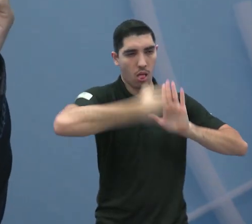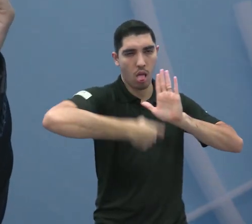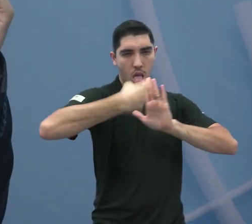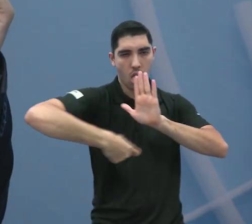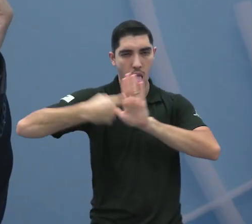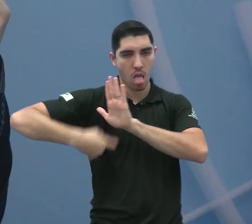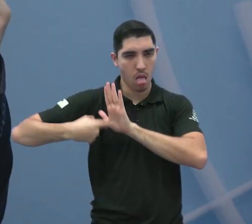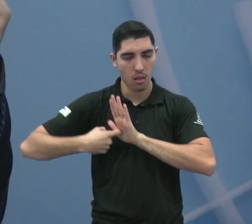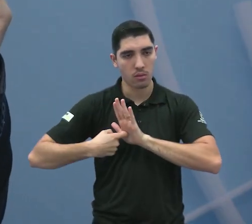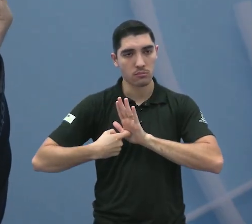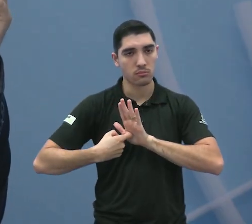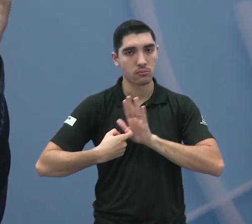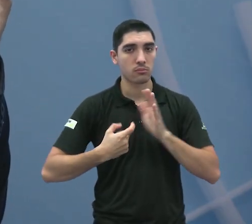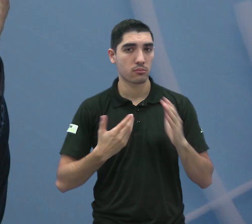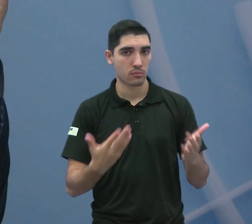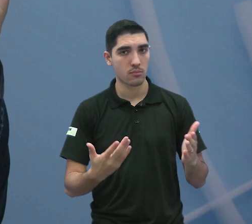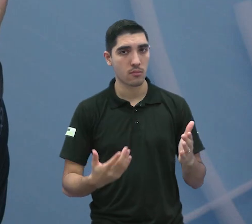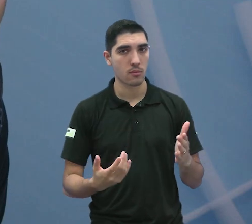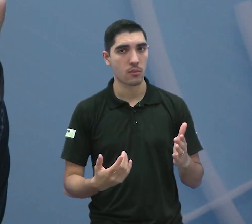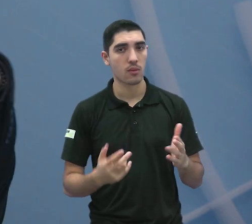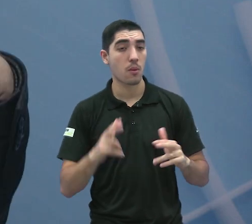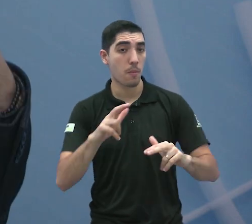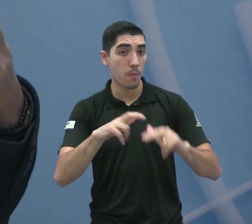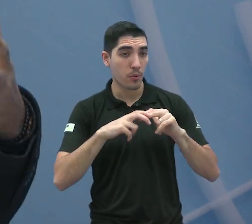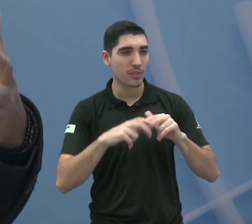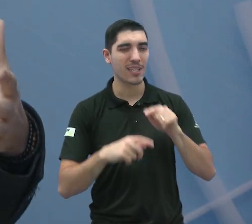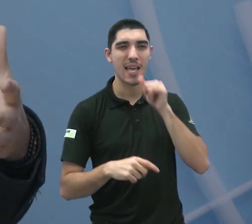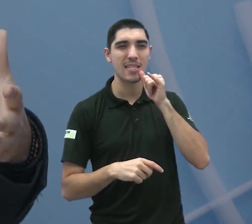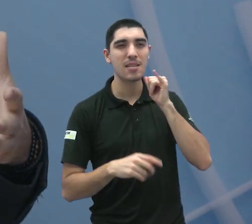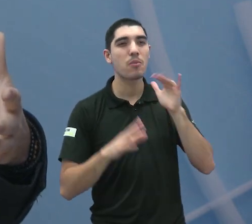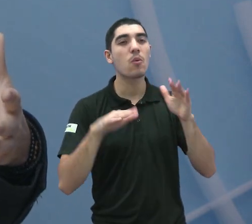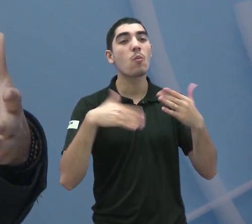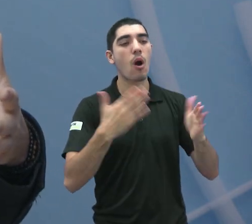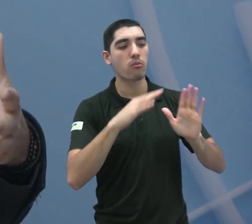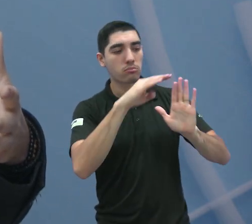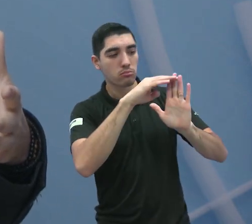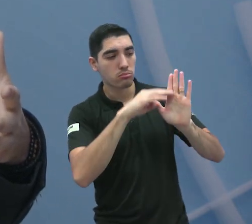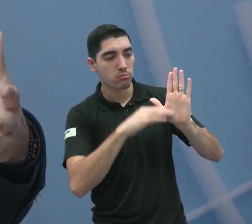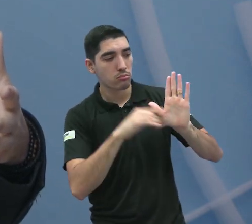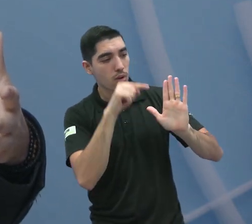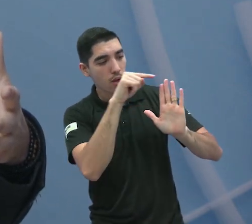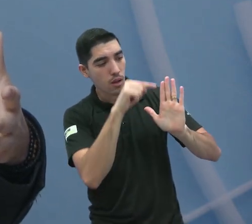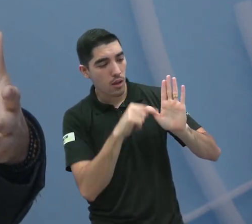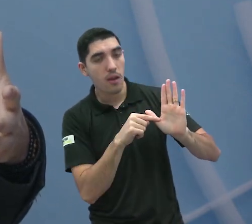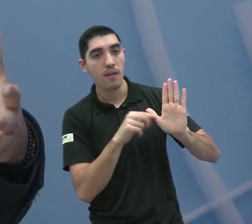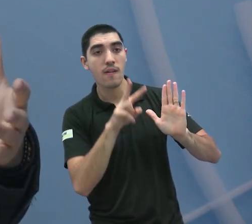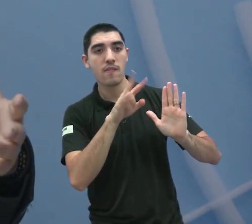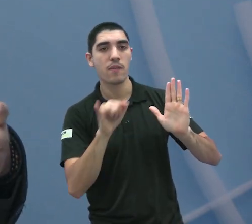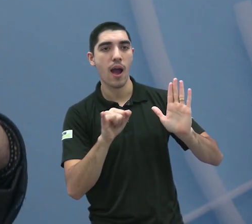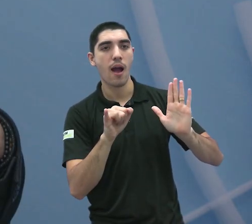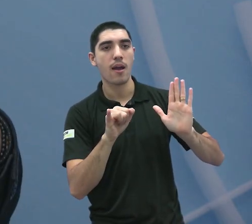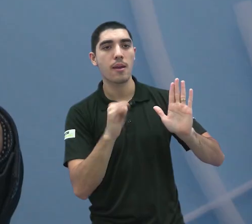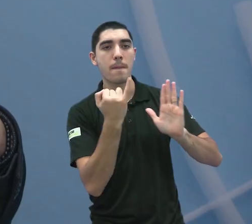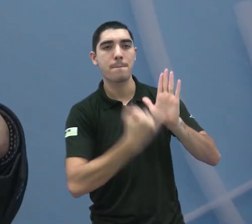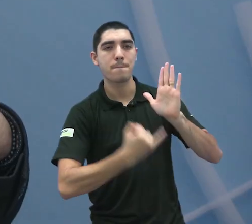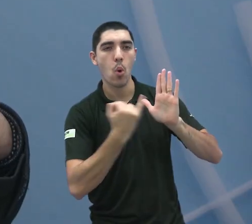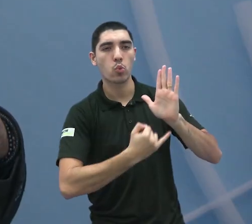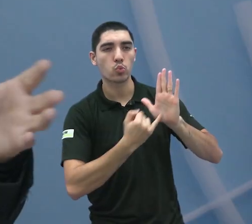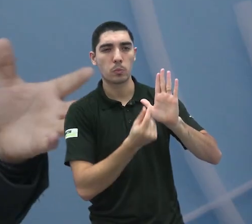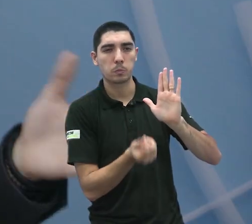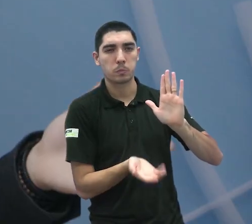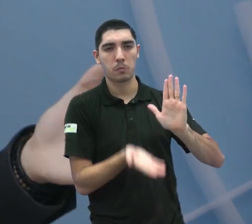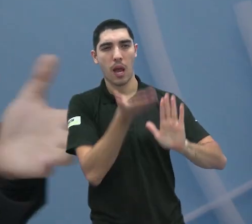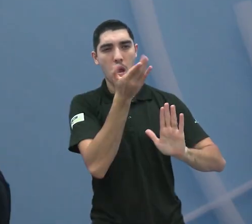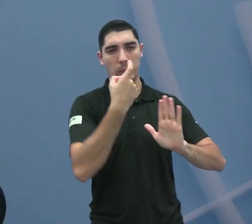né, quando saiu a lista de tudo aquilo que receberia as tarifas,